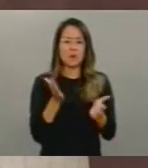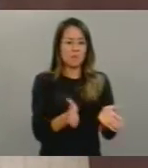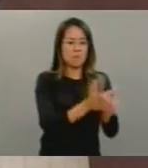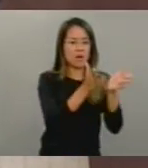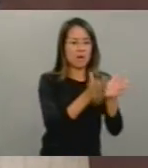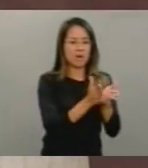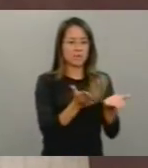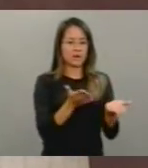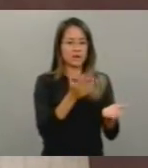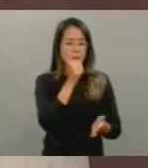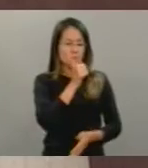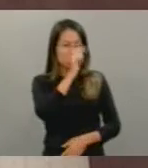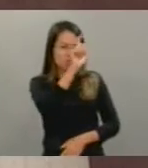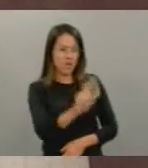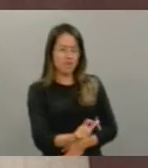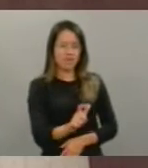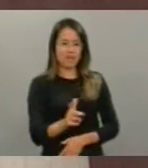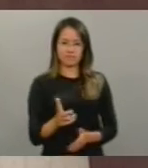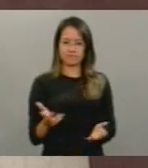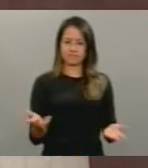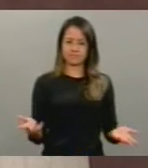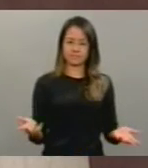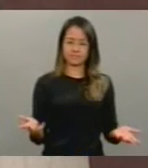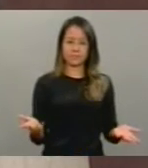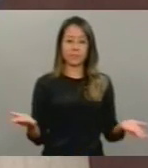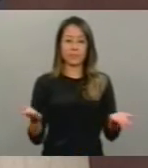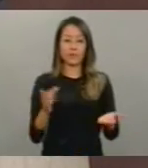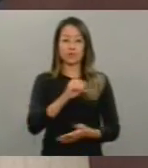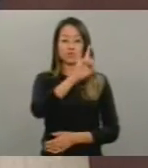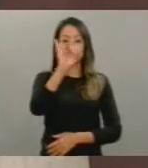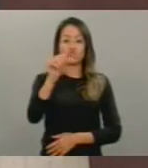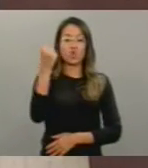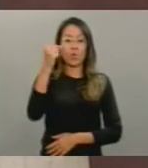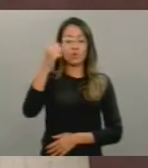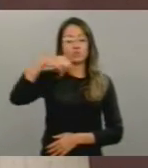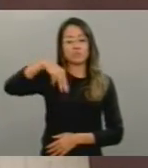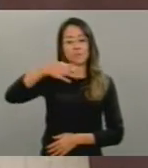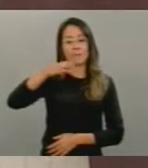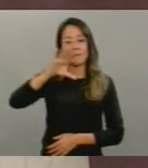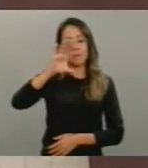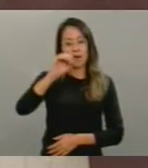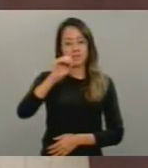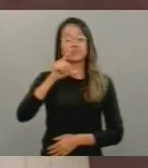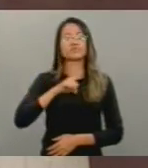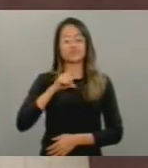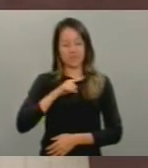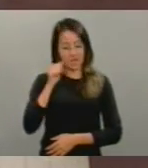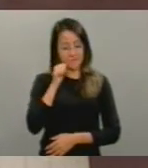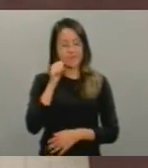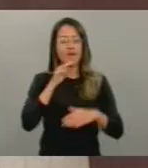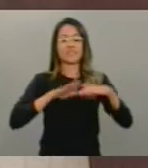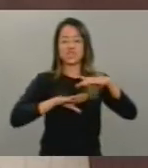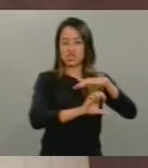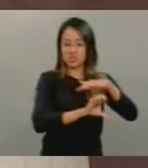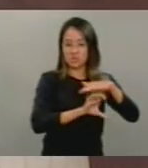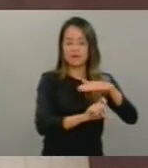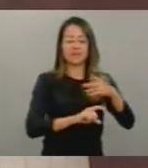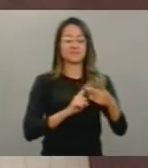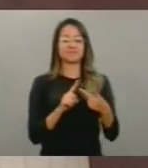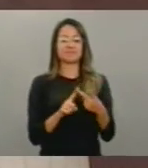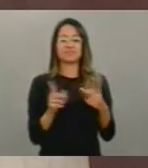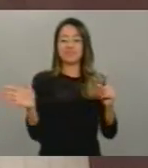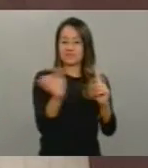Portanto, nesse 8 de março, em que lamentavelmente muitas mulheres serão oprimidas e exploradas, serão estupradas, serão